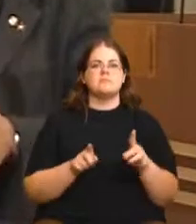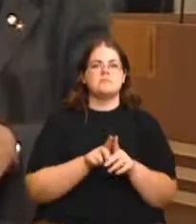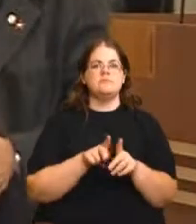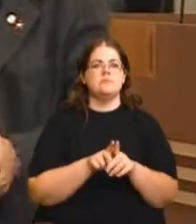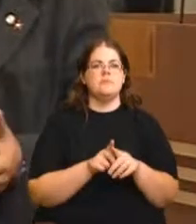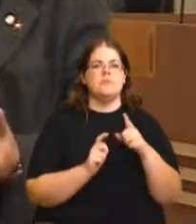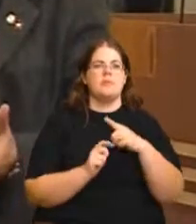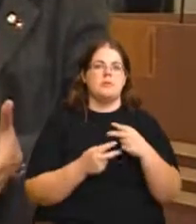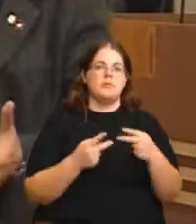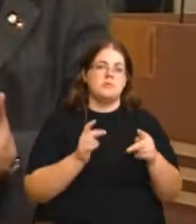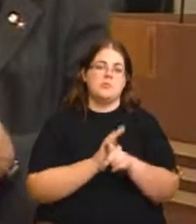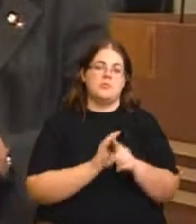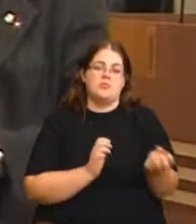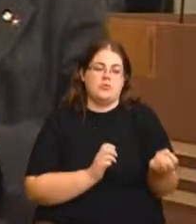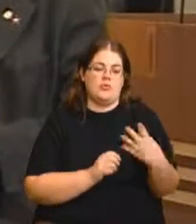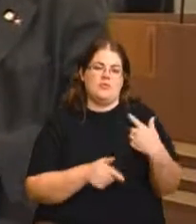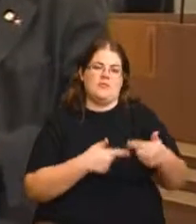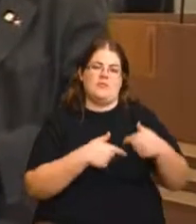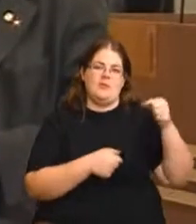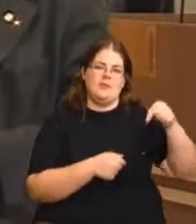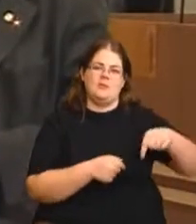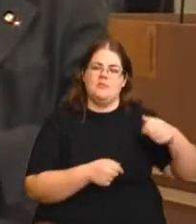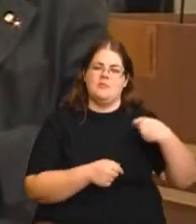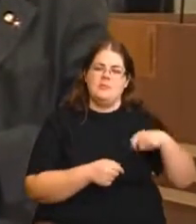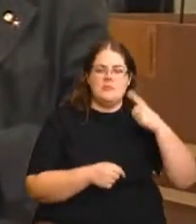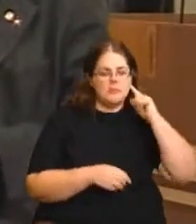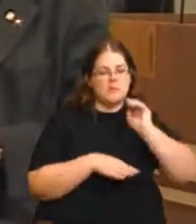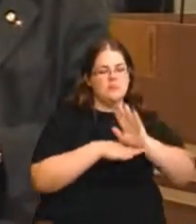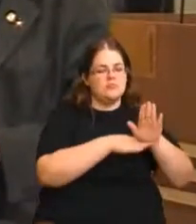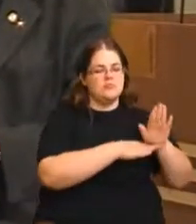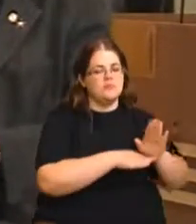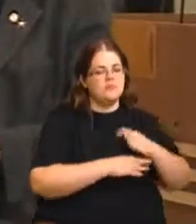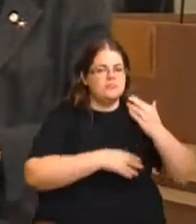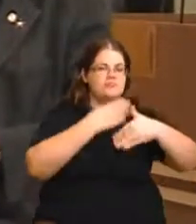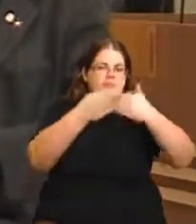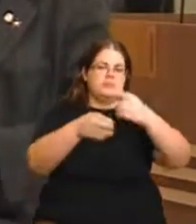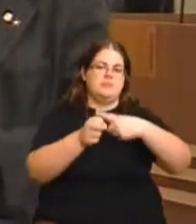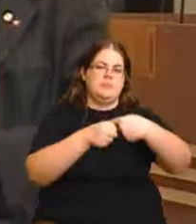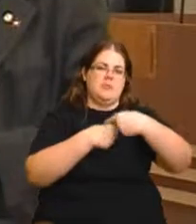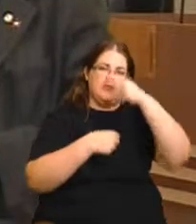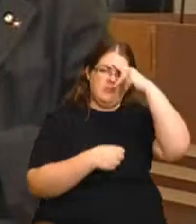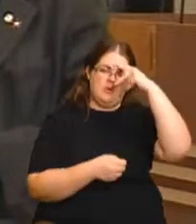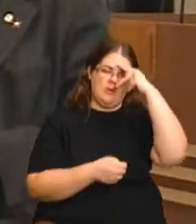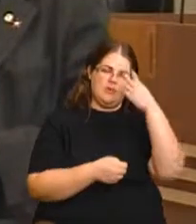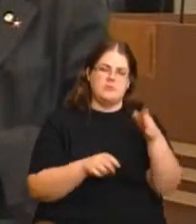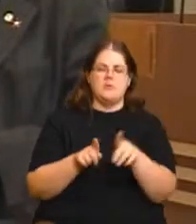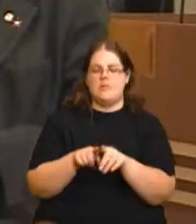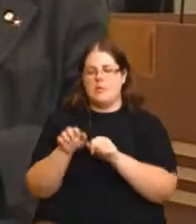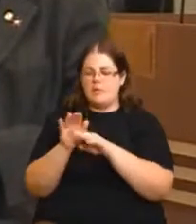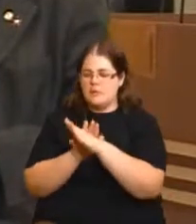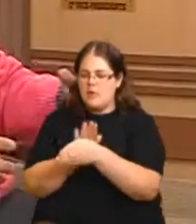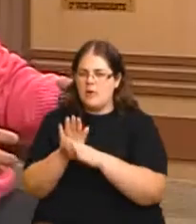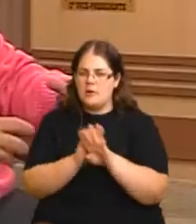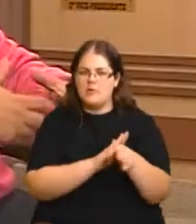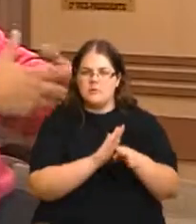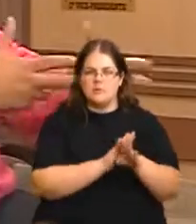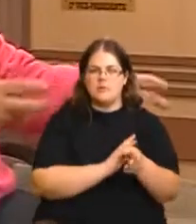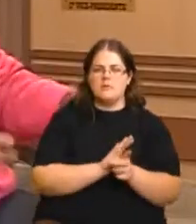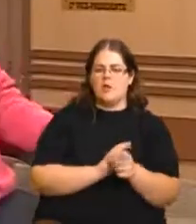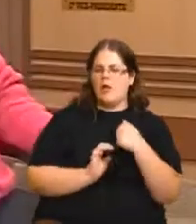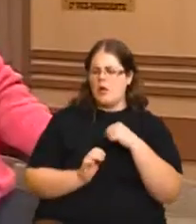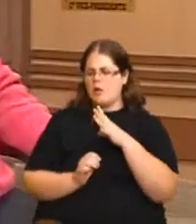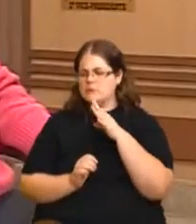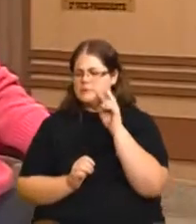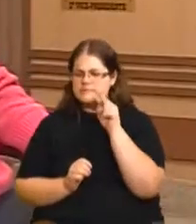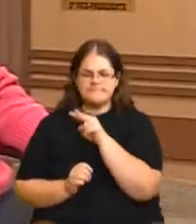questão forte de ser o primeiro mandato e tal, então isso é importante porque ajuda as coisas a acontecer no município. E aí vai se adequando e vai